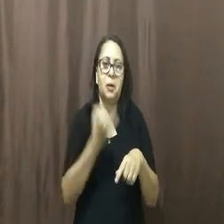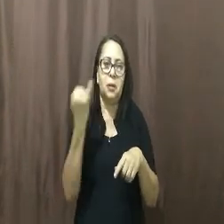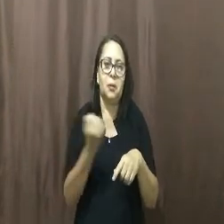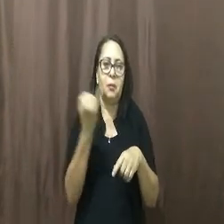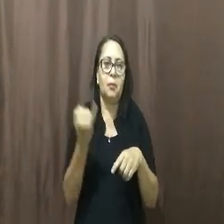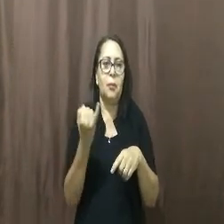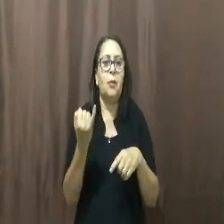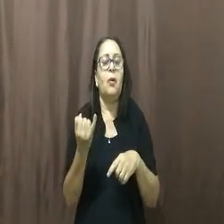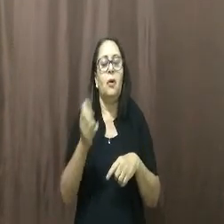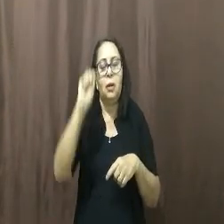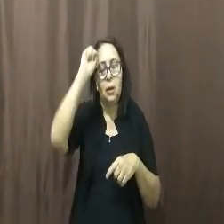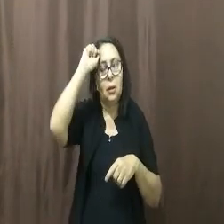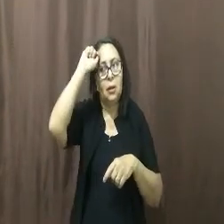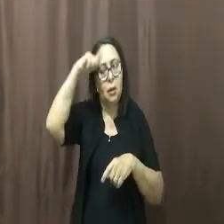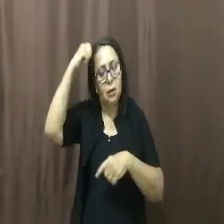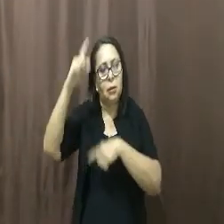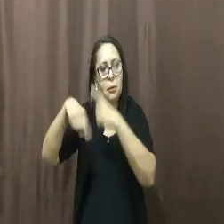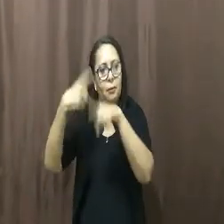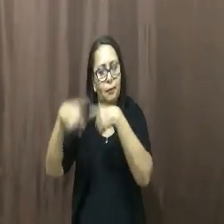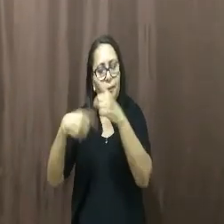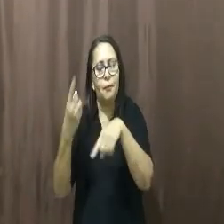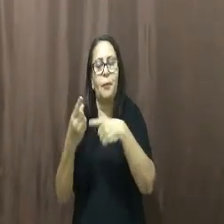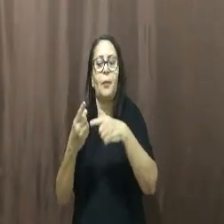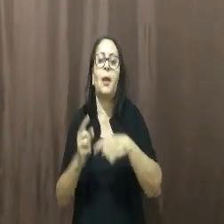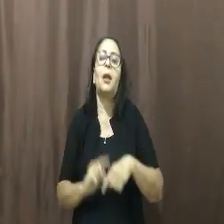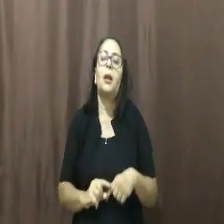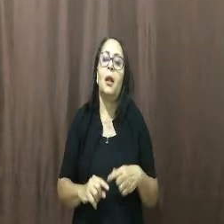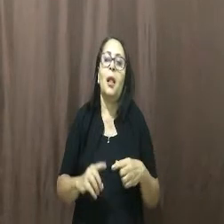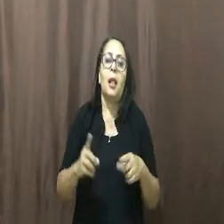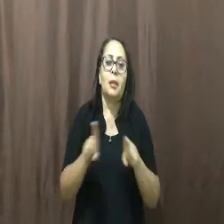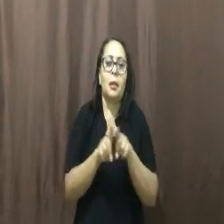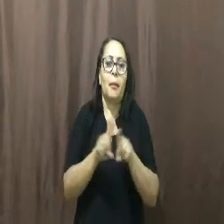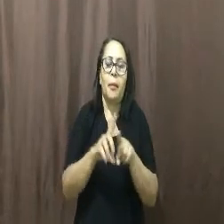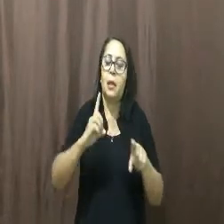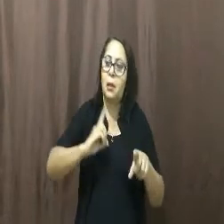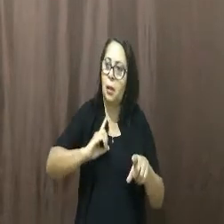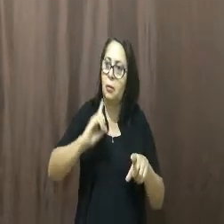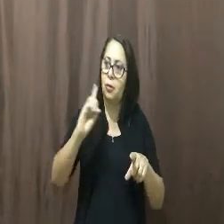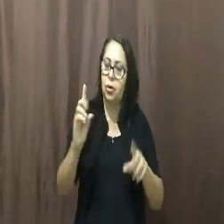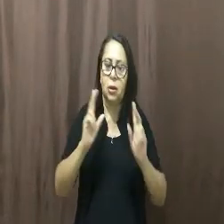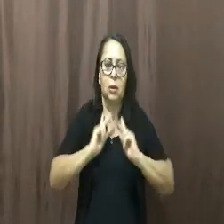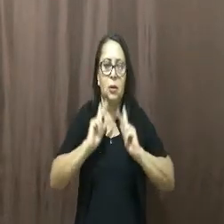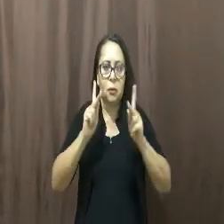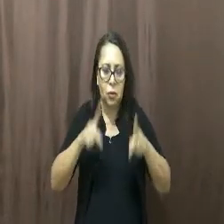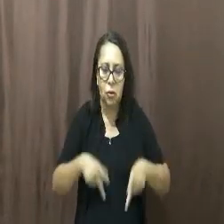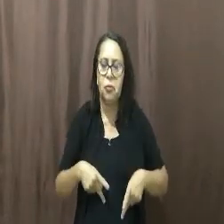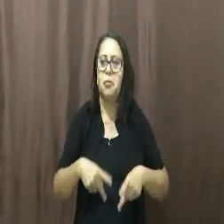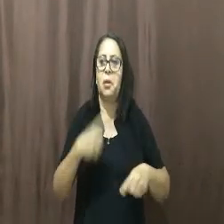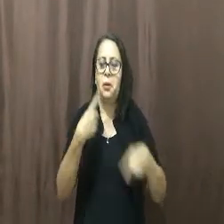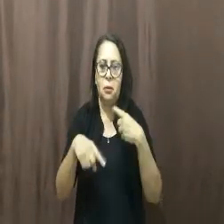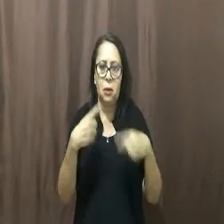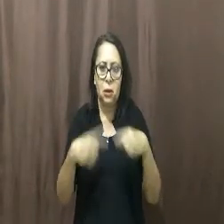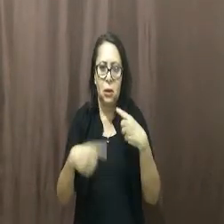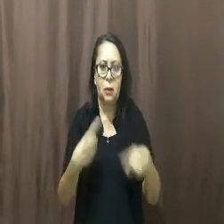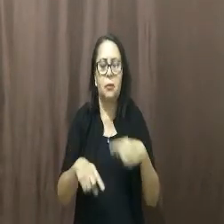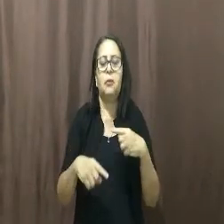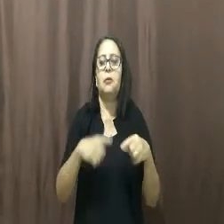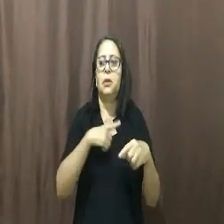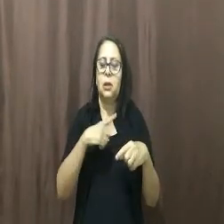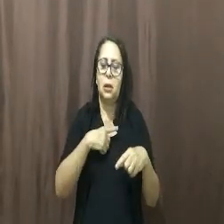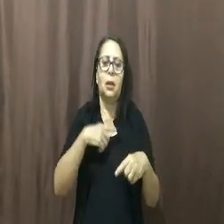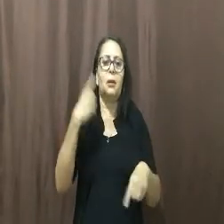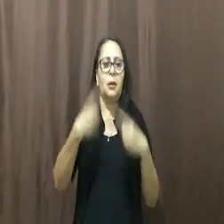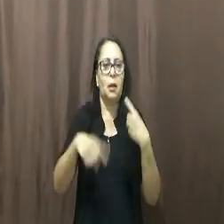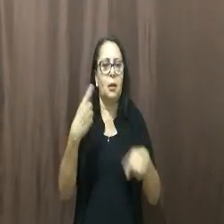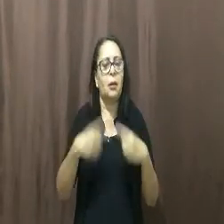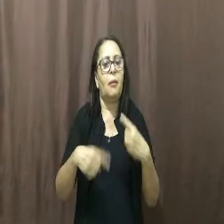afro-índio-descendente, lida com essas temáticas de direitos humanos, né? Tem assim uma gestão aberta a essa temática, a